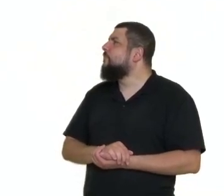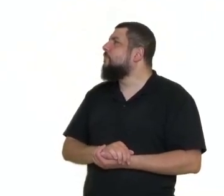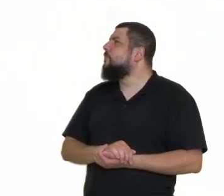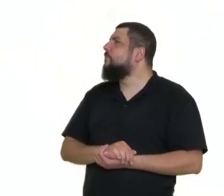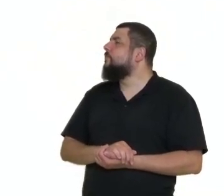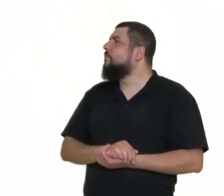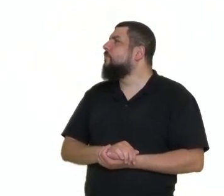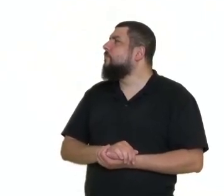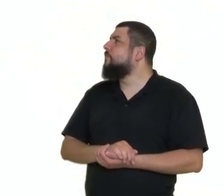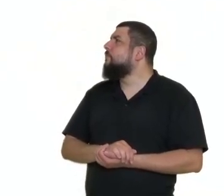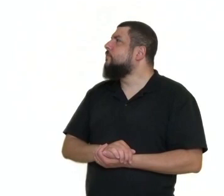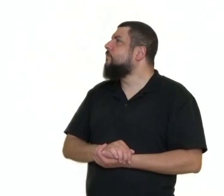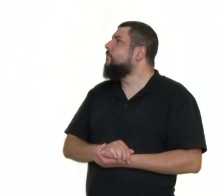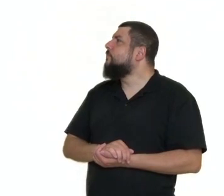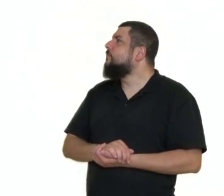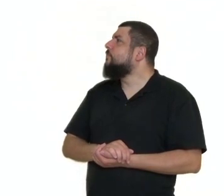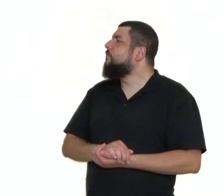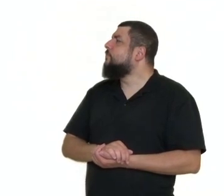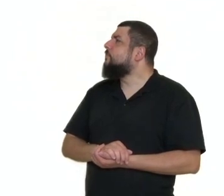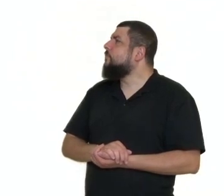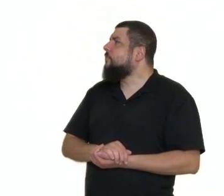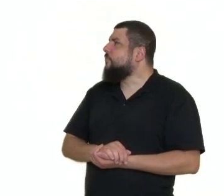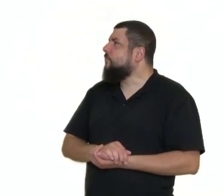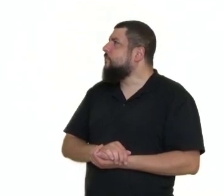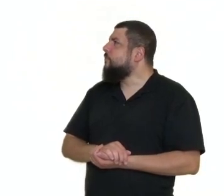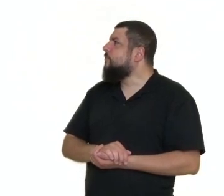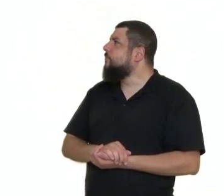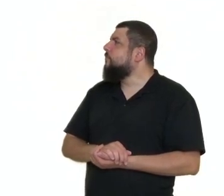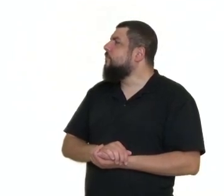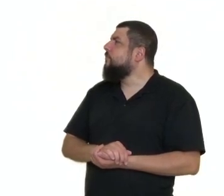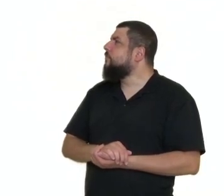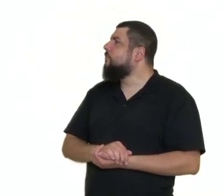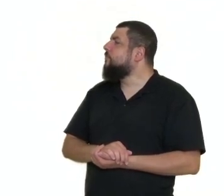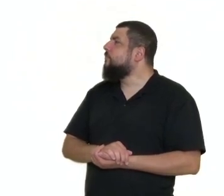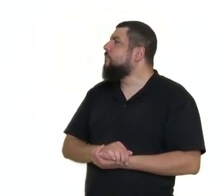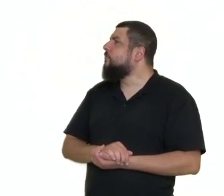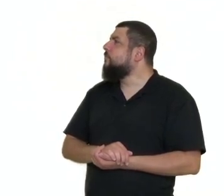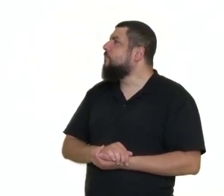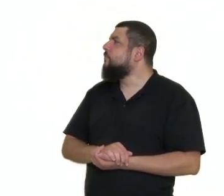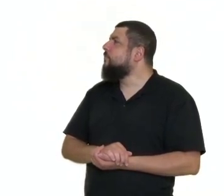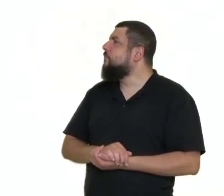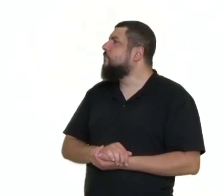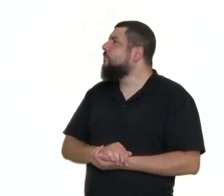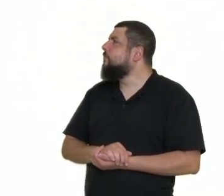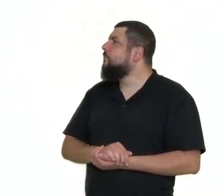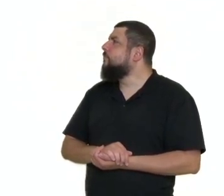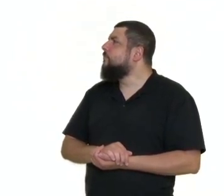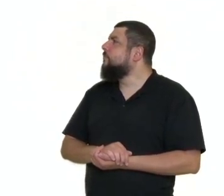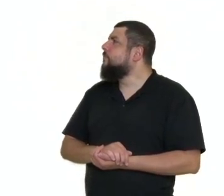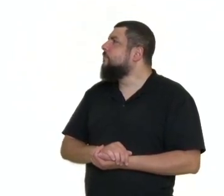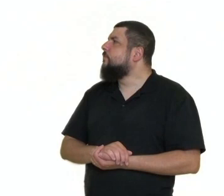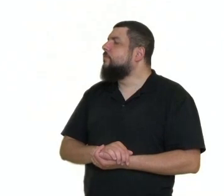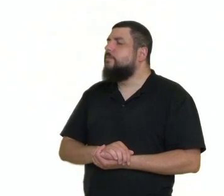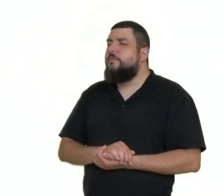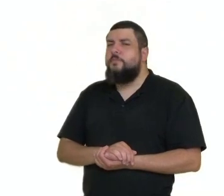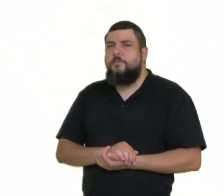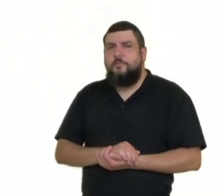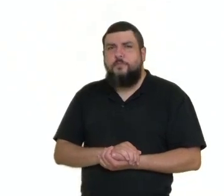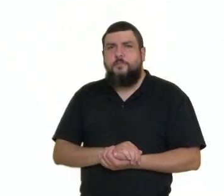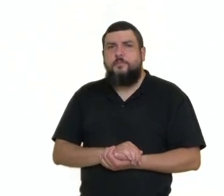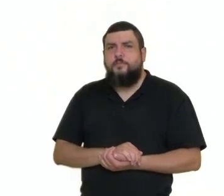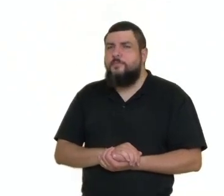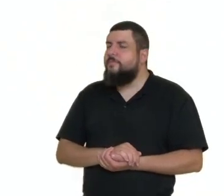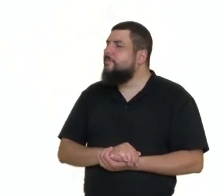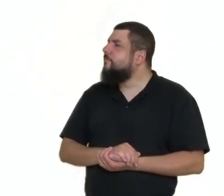imaginar um jogador de futebol dizendo estereotipação? E, no entanto, por que não? Aí, campeão,